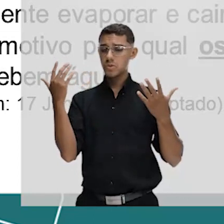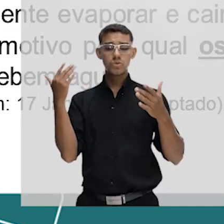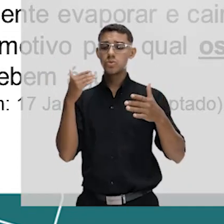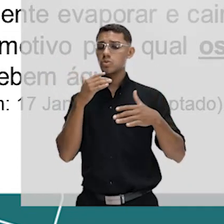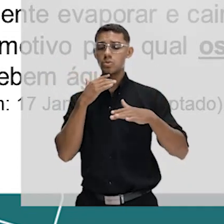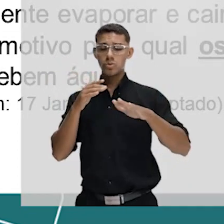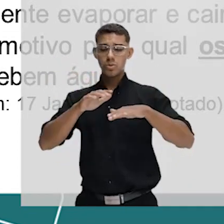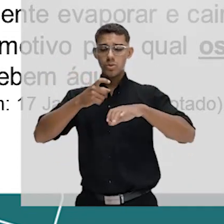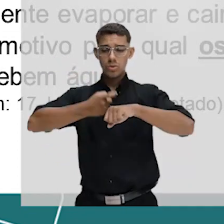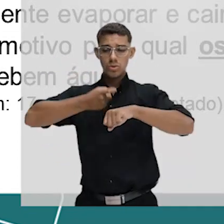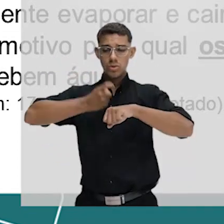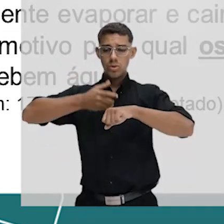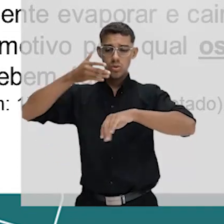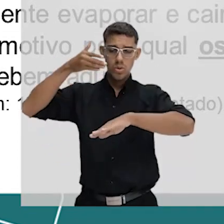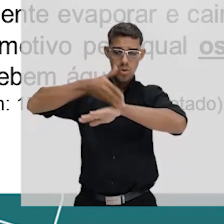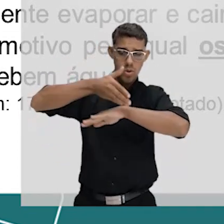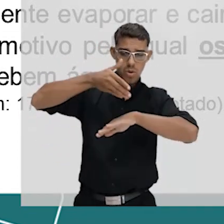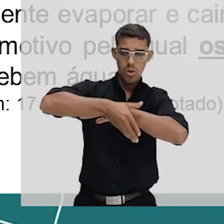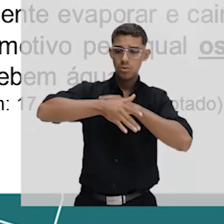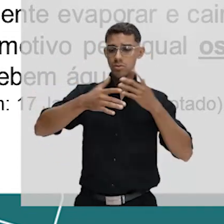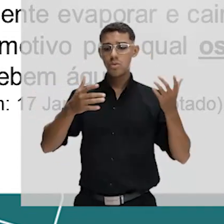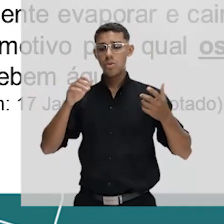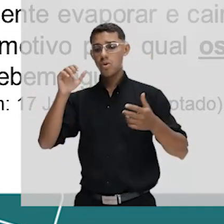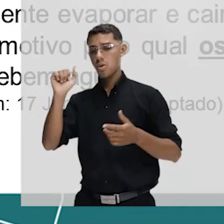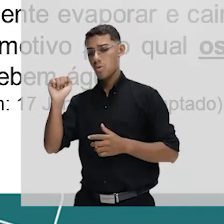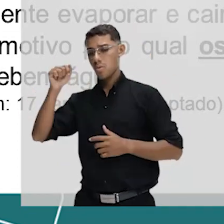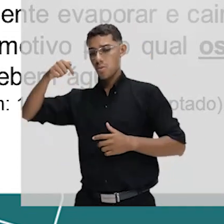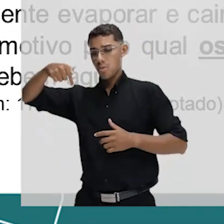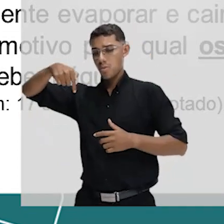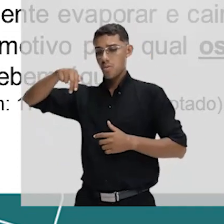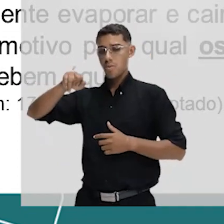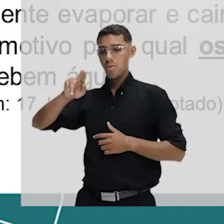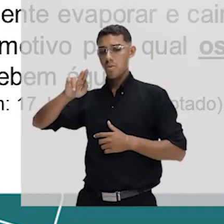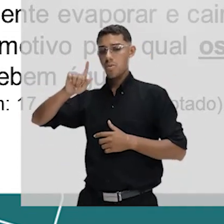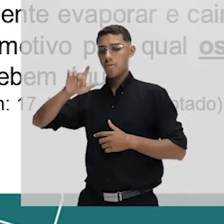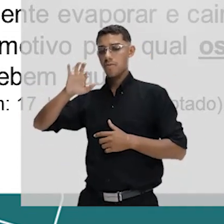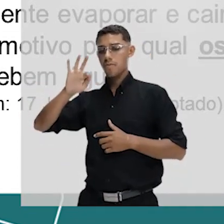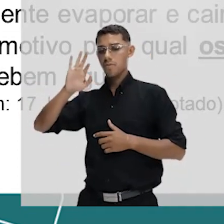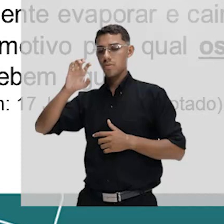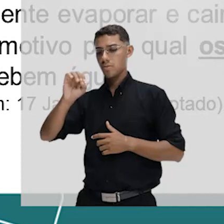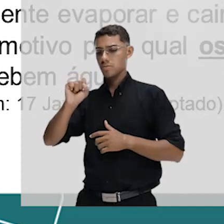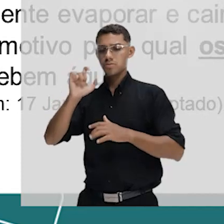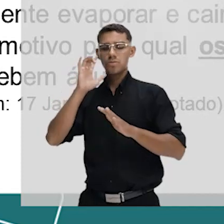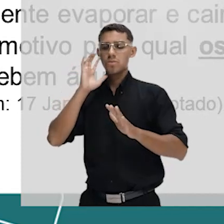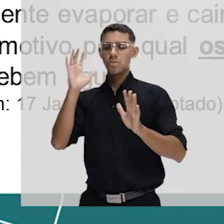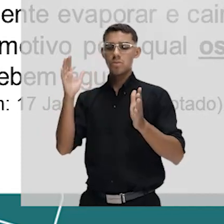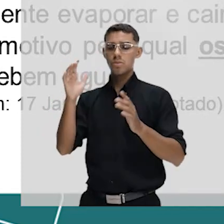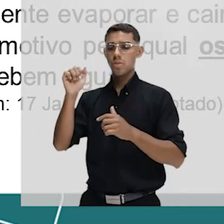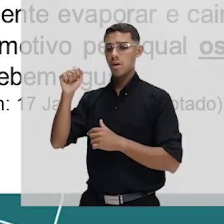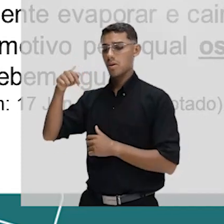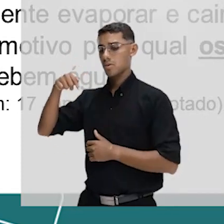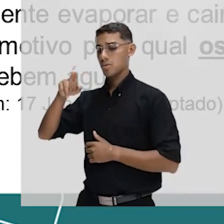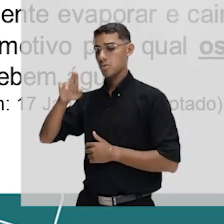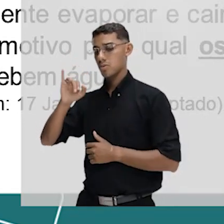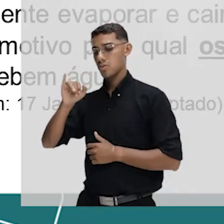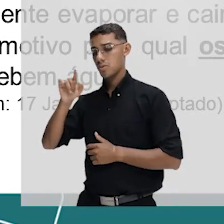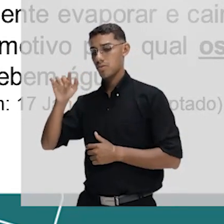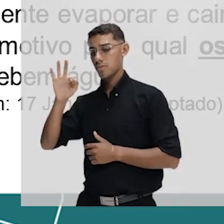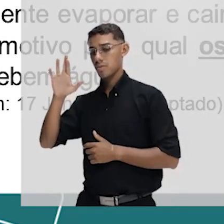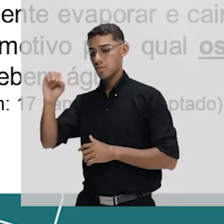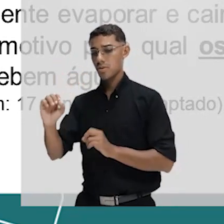solo para alimentar os aquíferos. Se não for usada no consumo, ela vai simplesmente evaporar e cair em outro